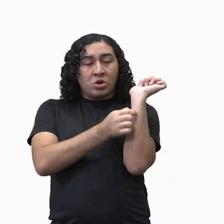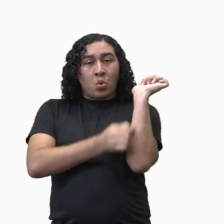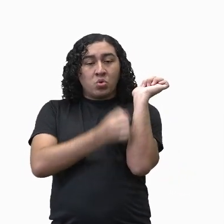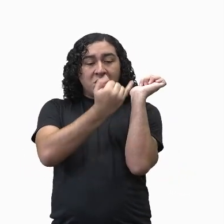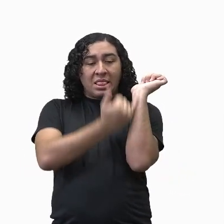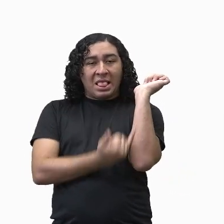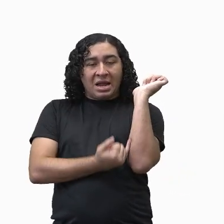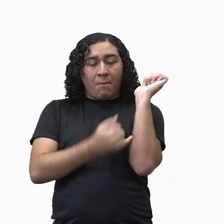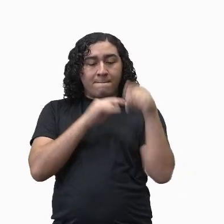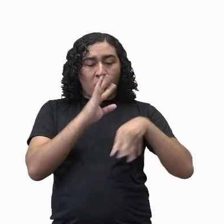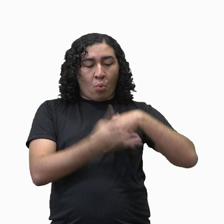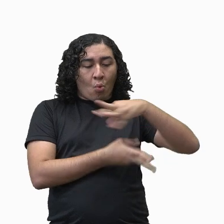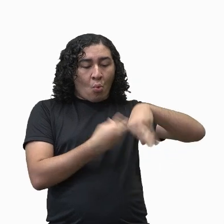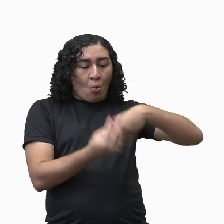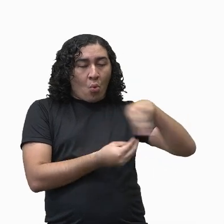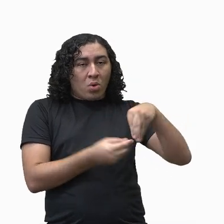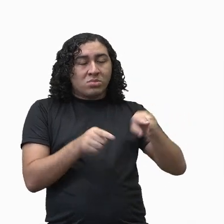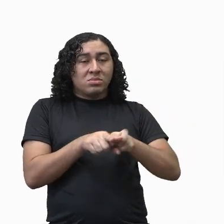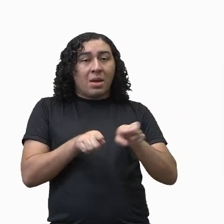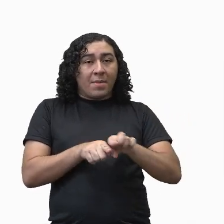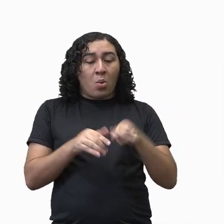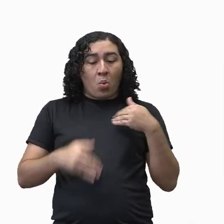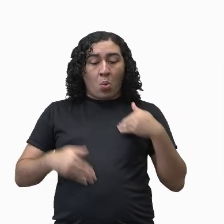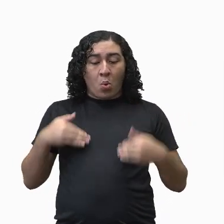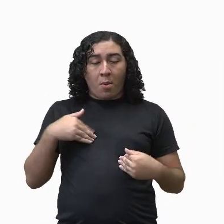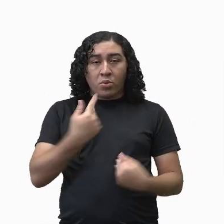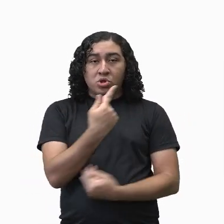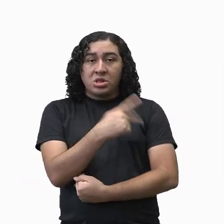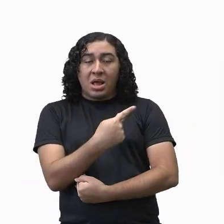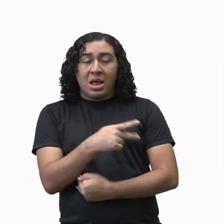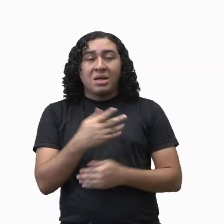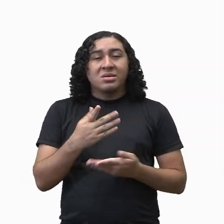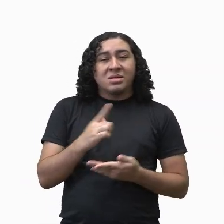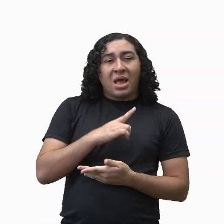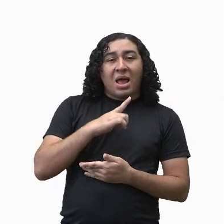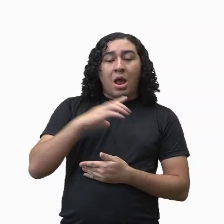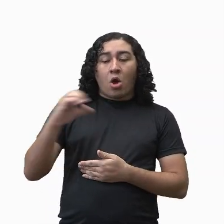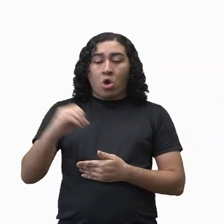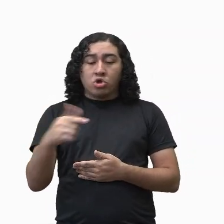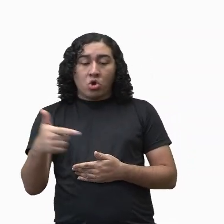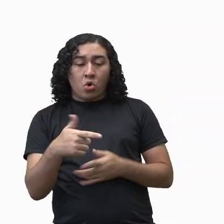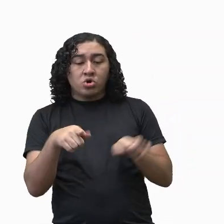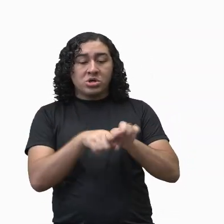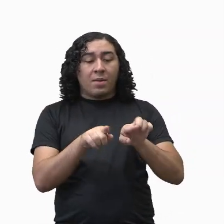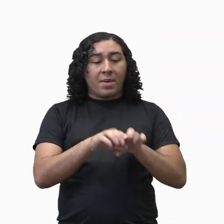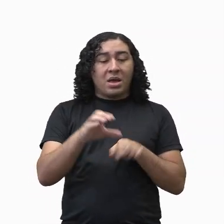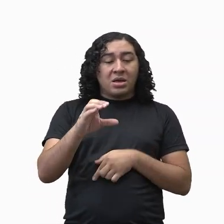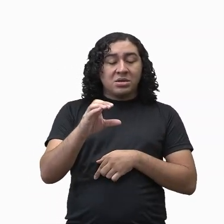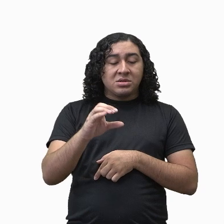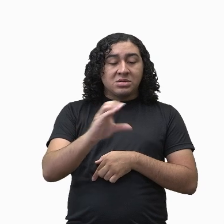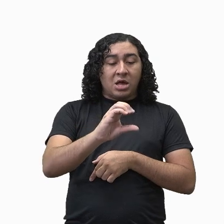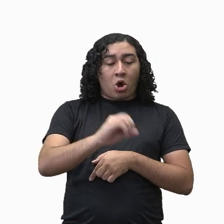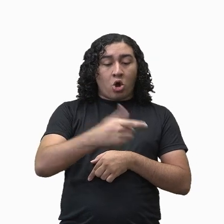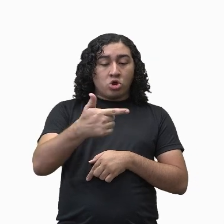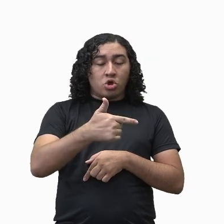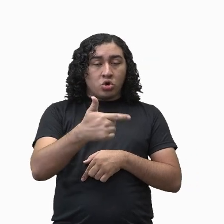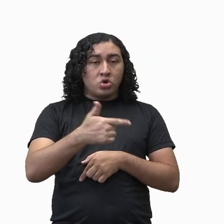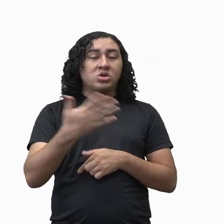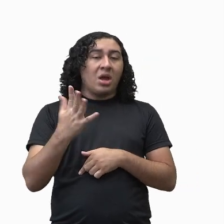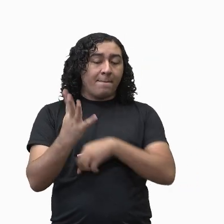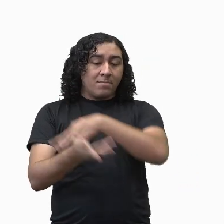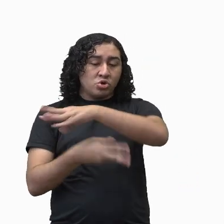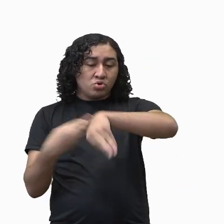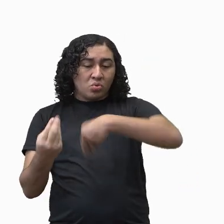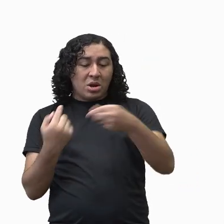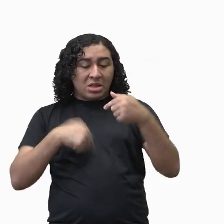seja, o corpo dele vai ter em algum momento oxigênio e dióxido de carbono. Então não é uma